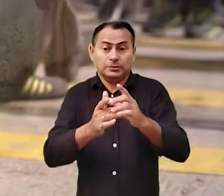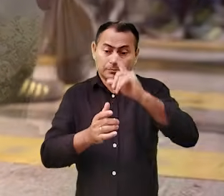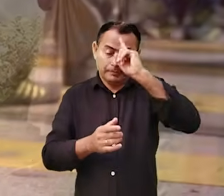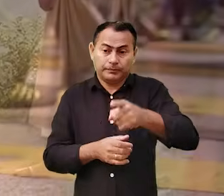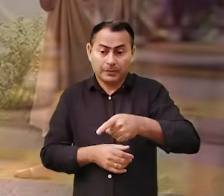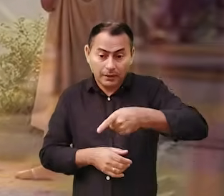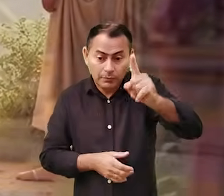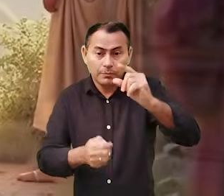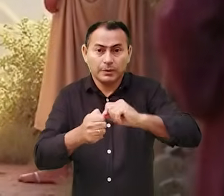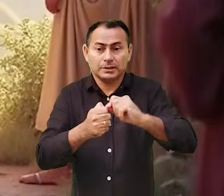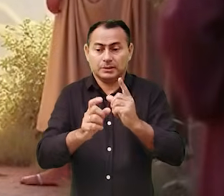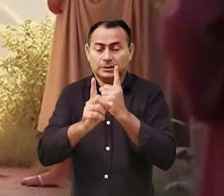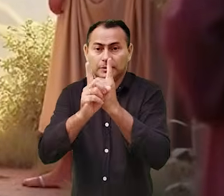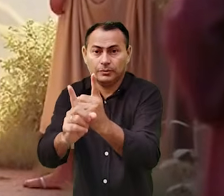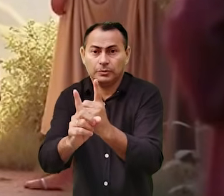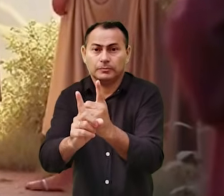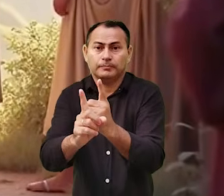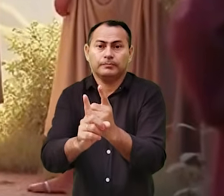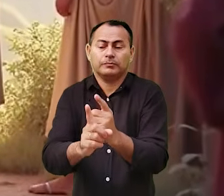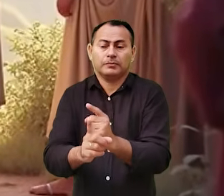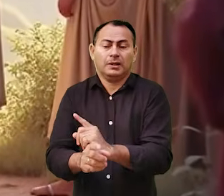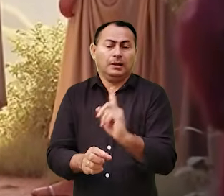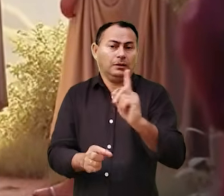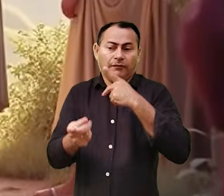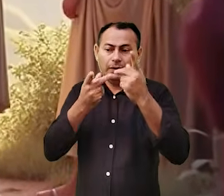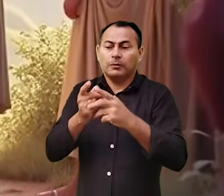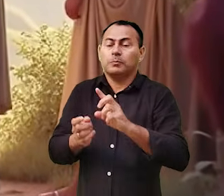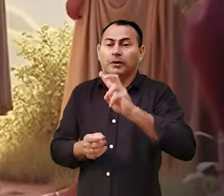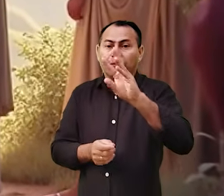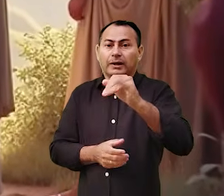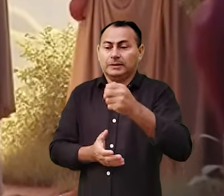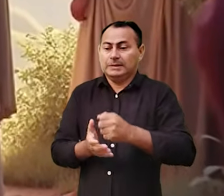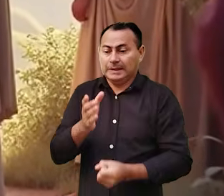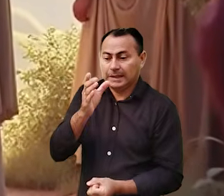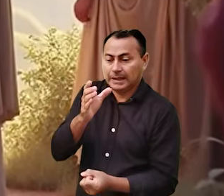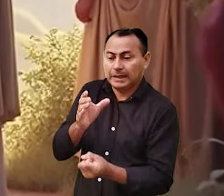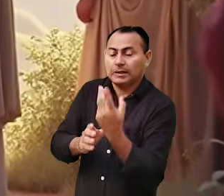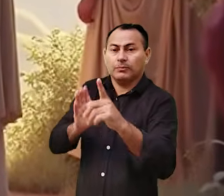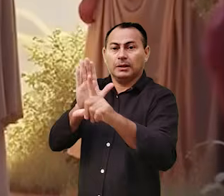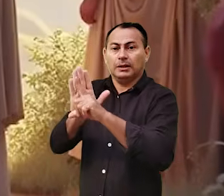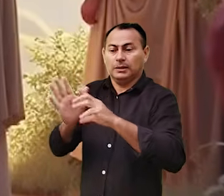ordenou: vão e façam discípulos. Ele não disse, vão e